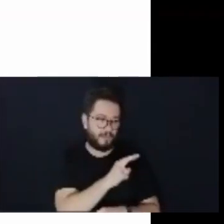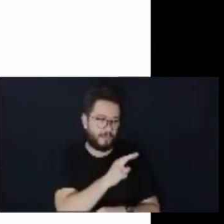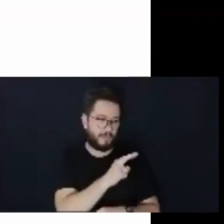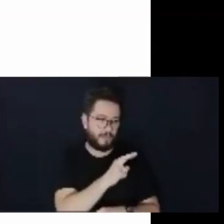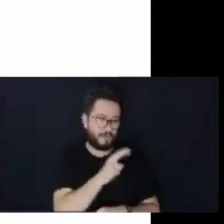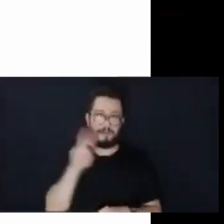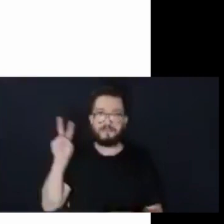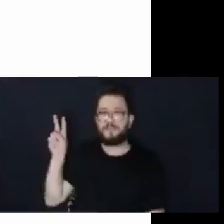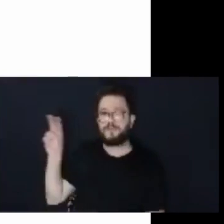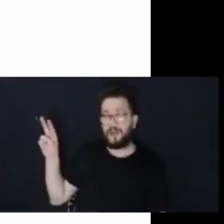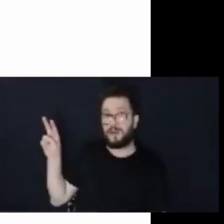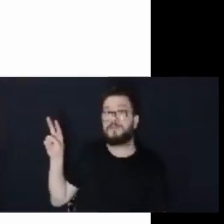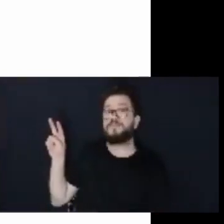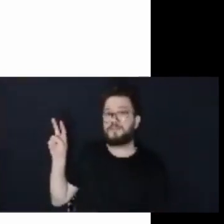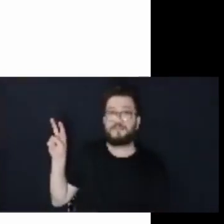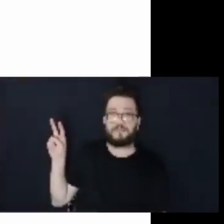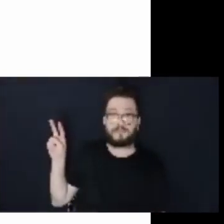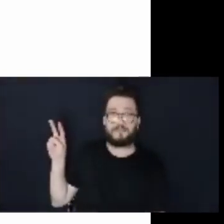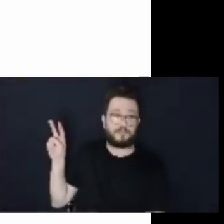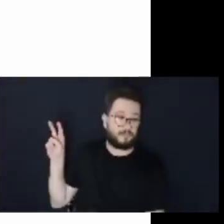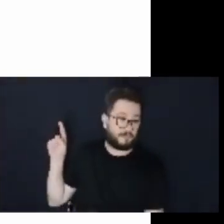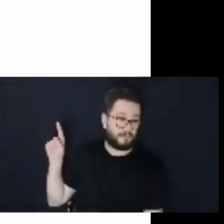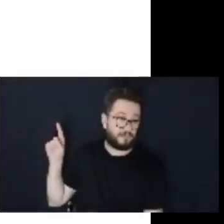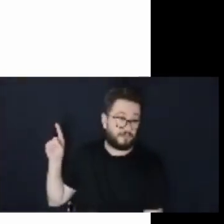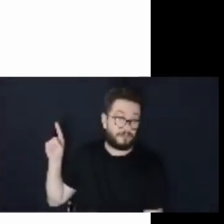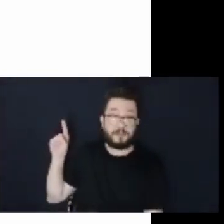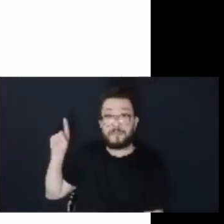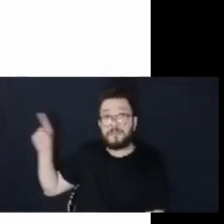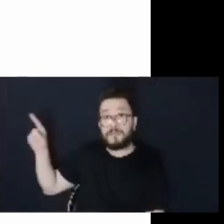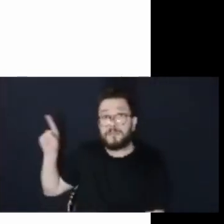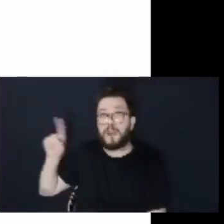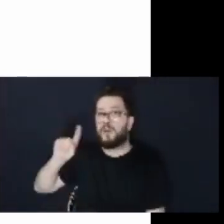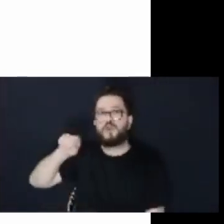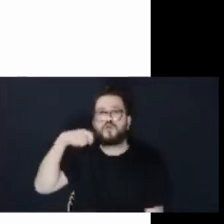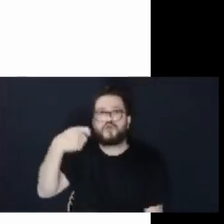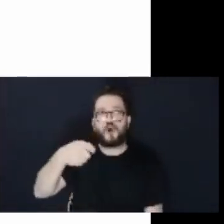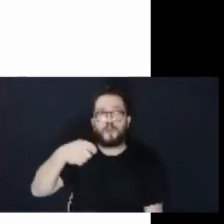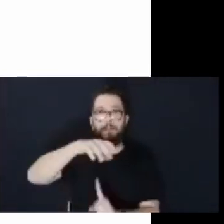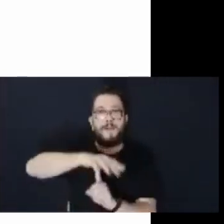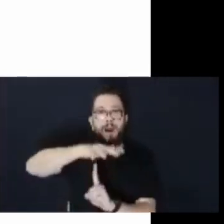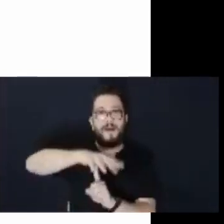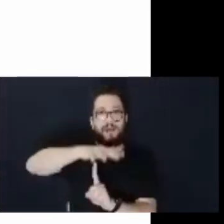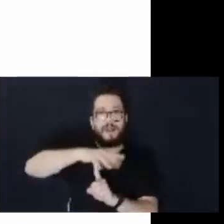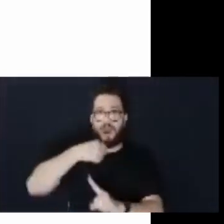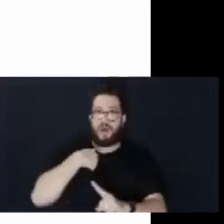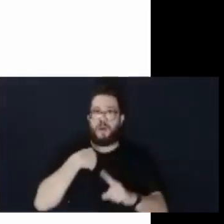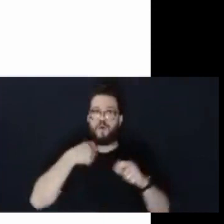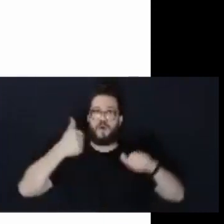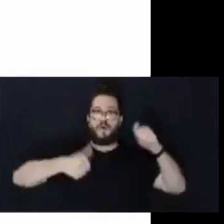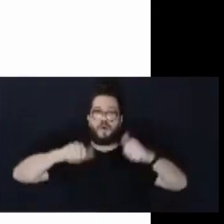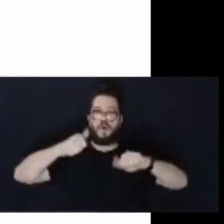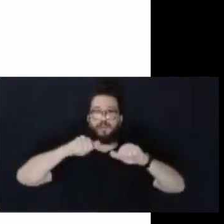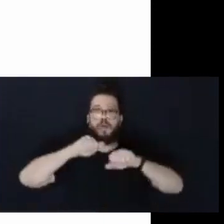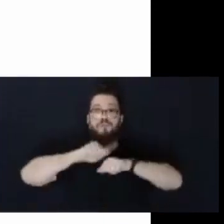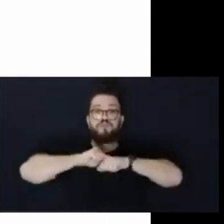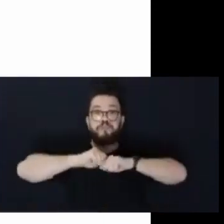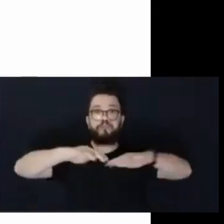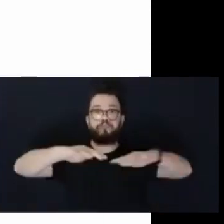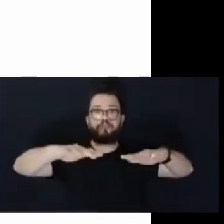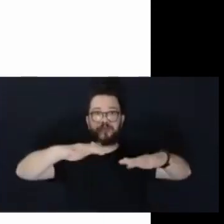Então, eu vou falar um pouquinho da avaliação da pandemia de Covid-19 no estado do Paraná e medidas necessárias para controle da